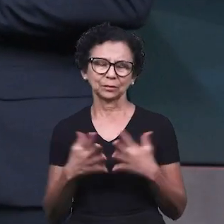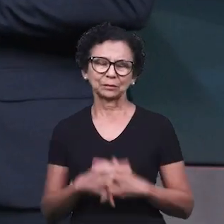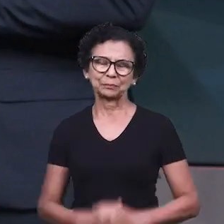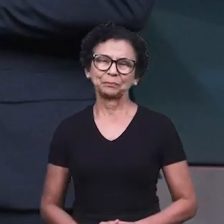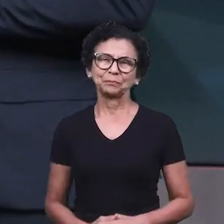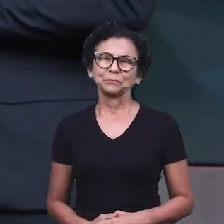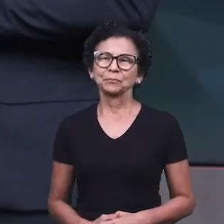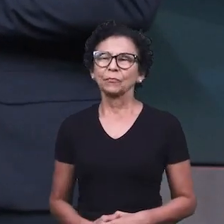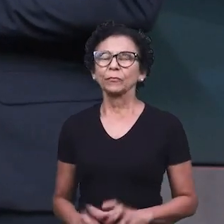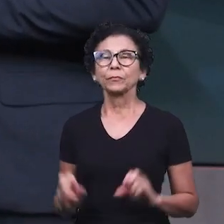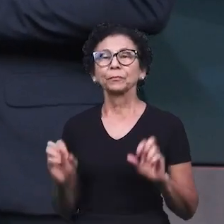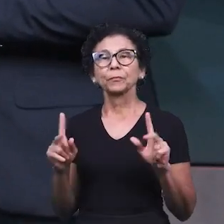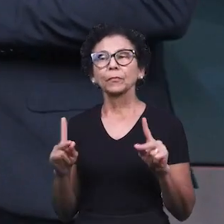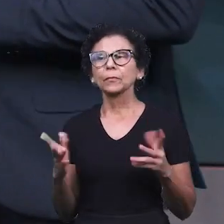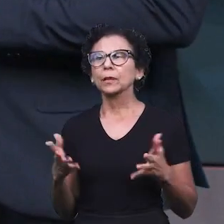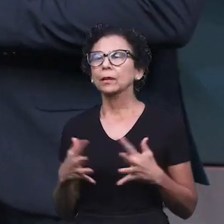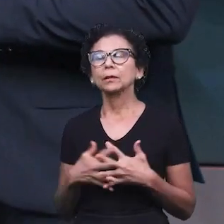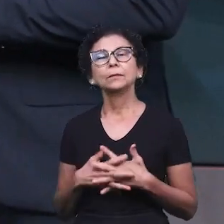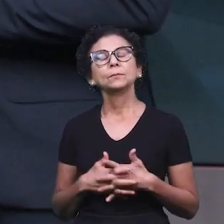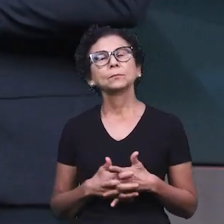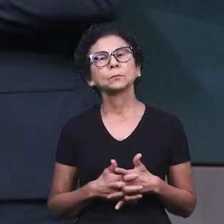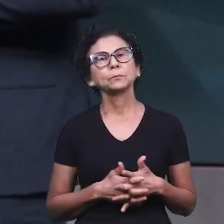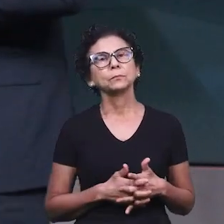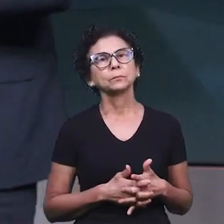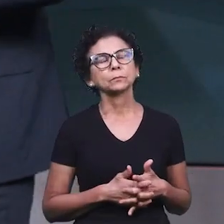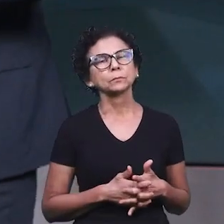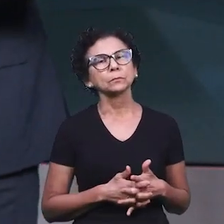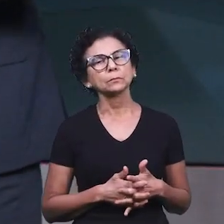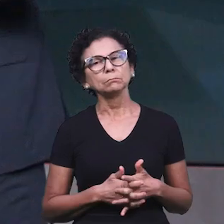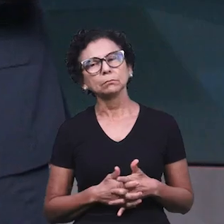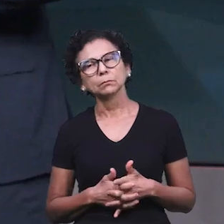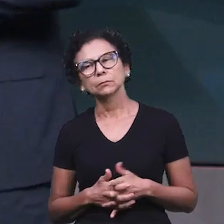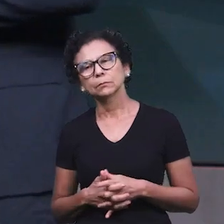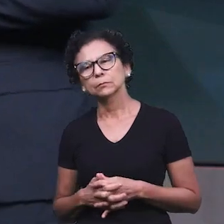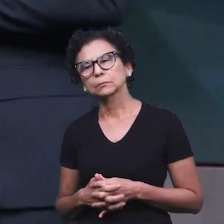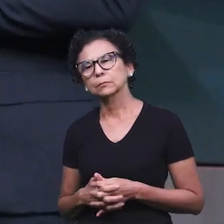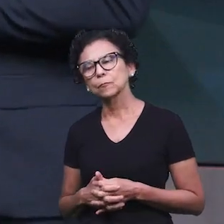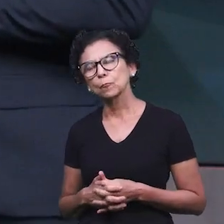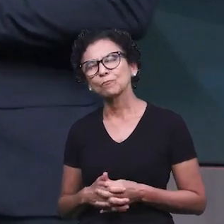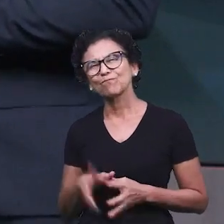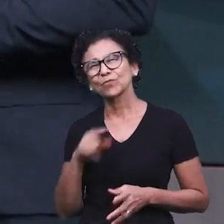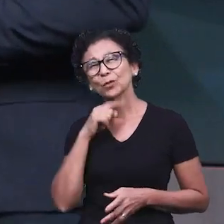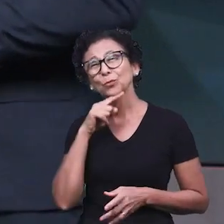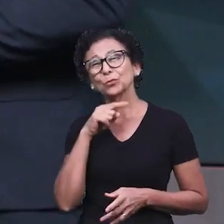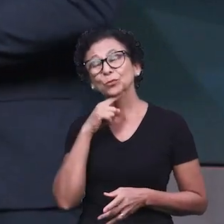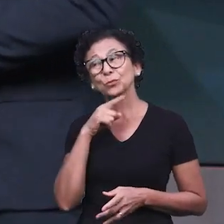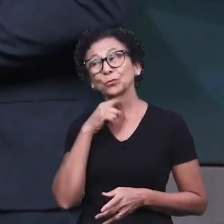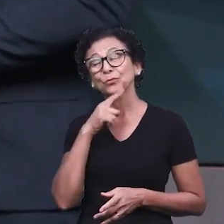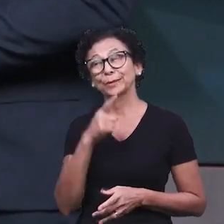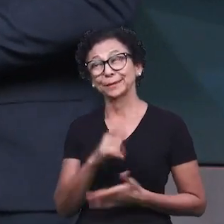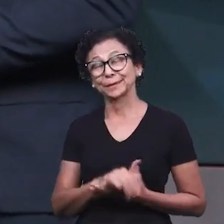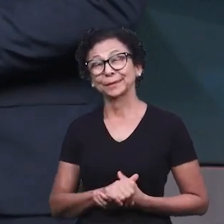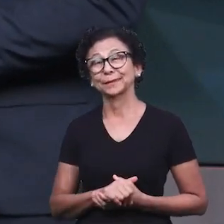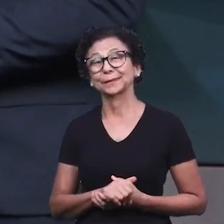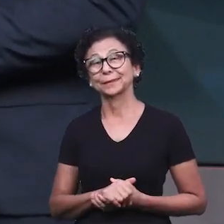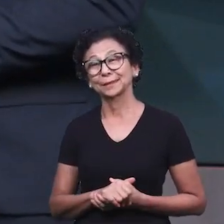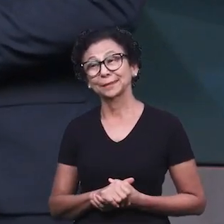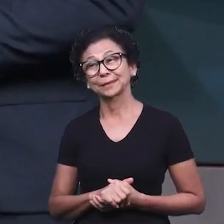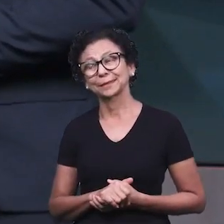que nós vamos tratar de agora em diante. Tá certo. Então nós temos muitas